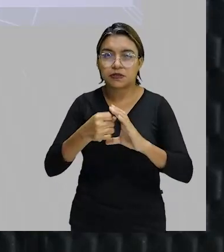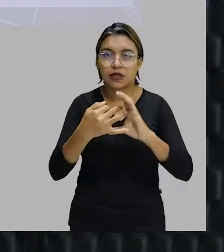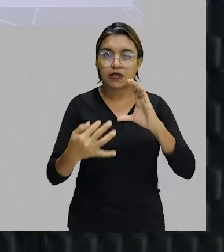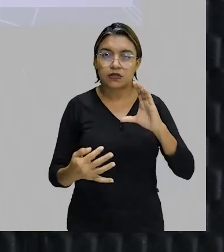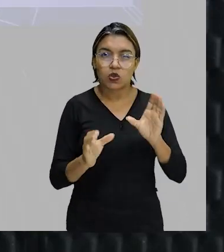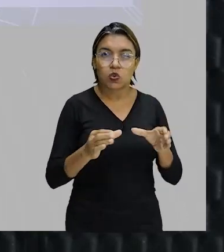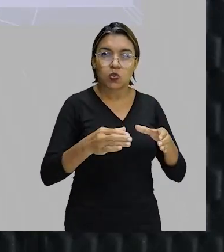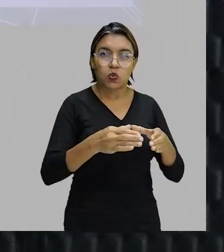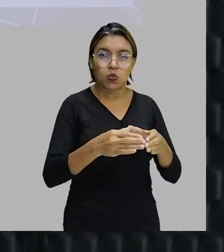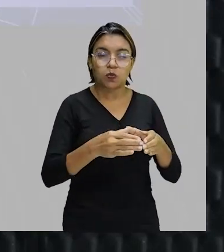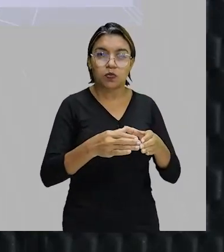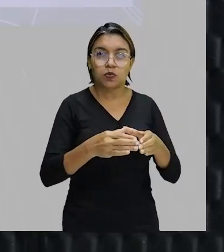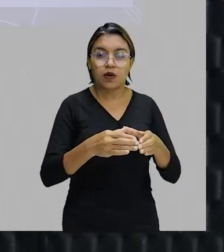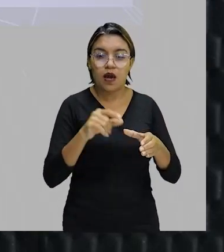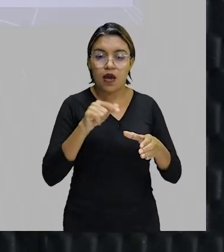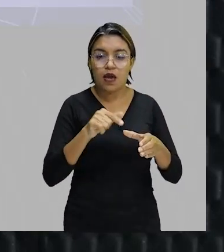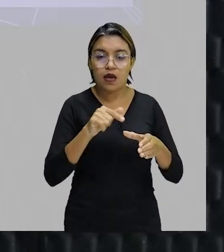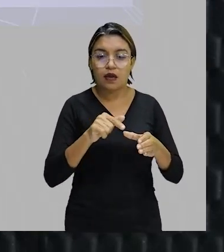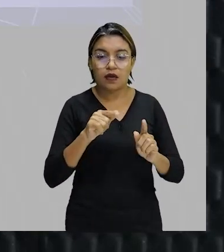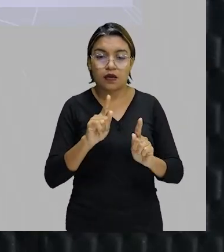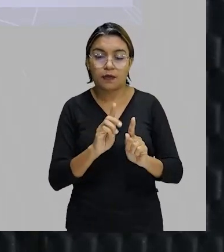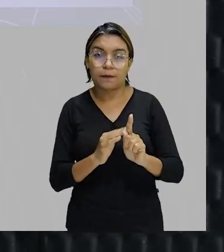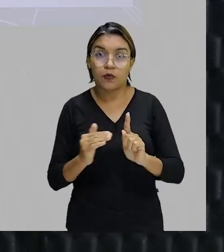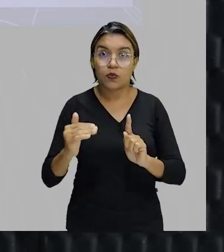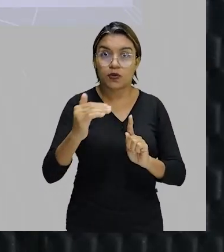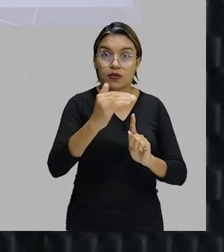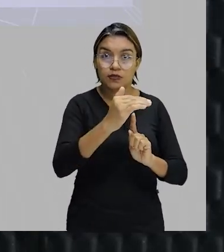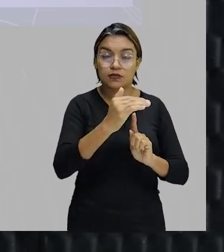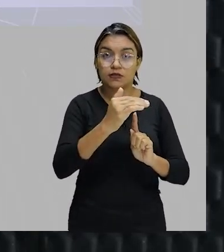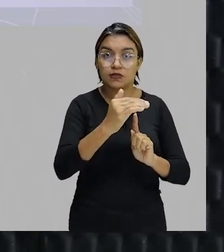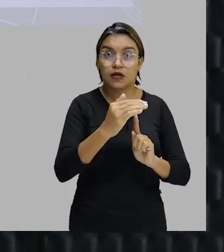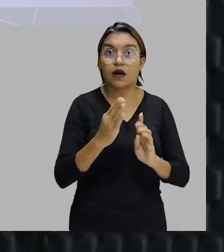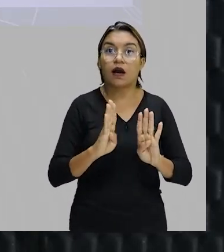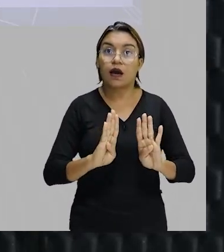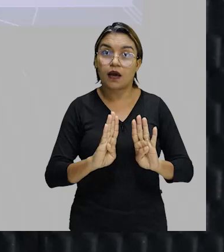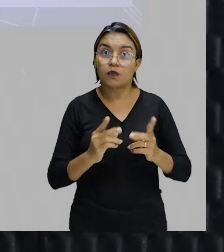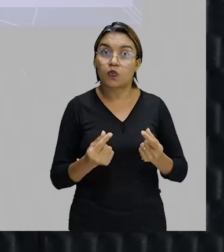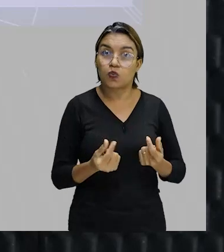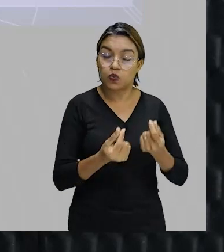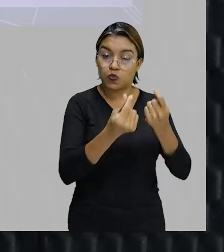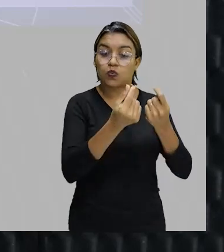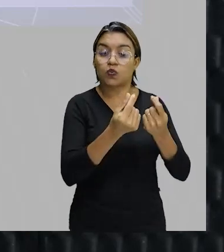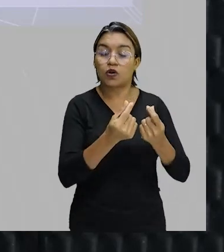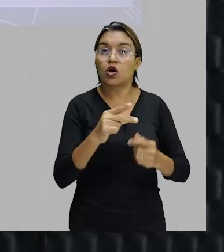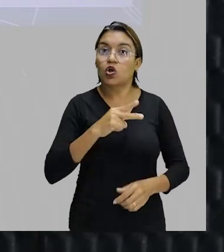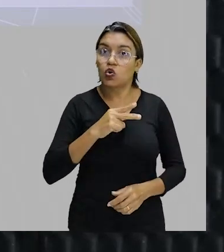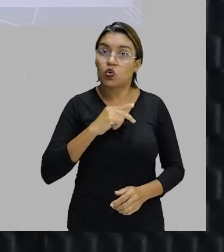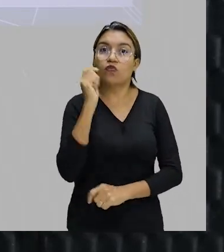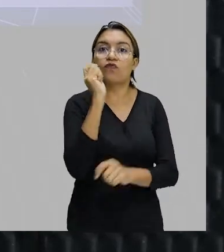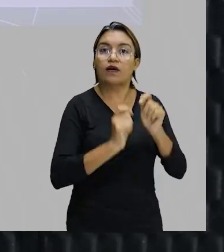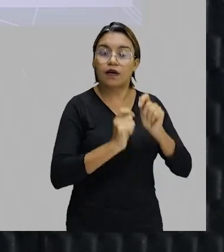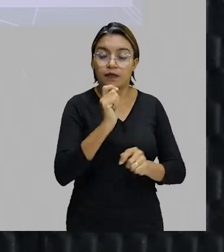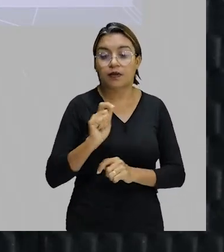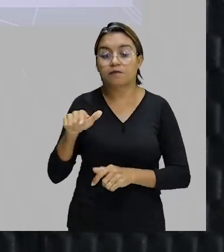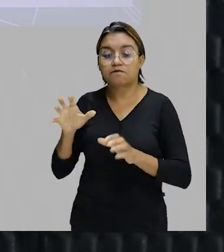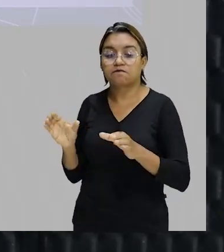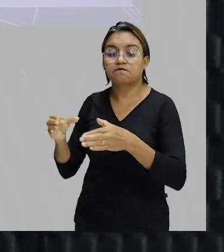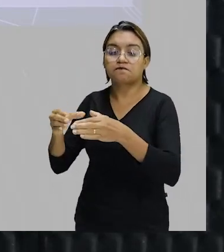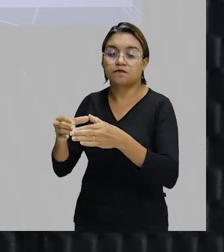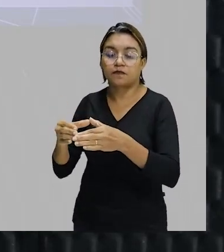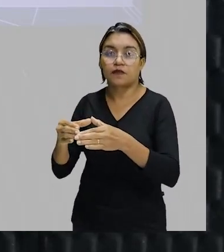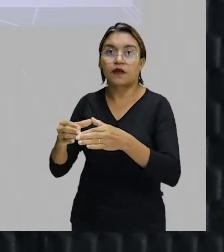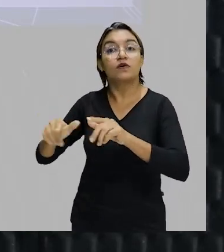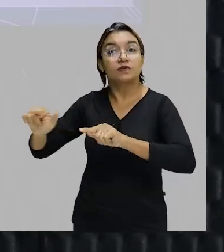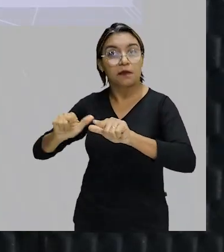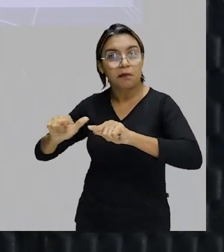grupos antagônicos. Tá? De um lado, tu tem a burguesia, que eram os donos das fábricas, tá? E do outro lado, tu tem